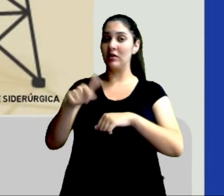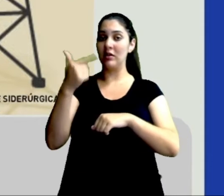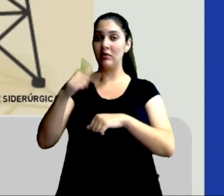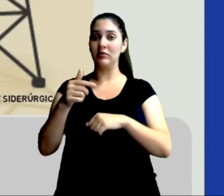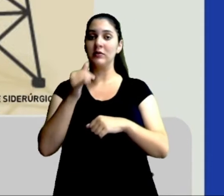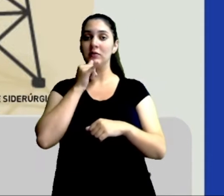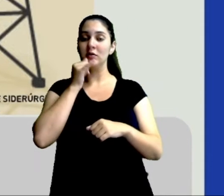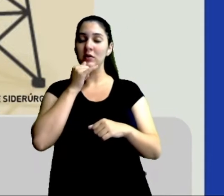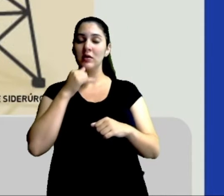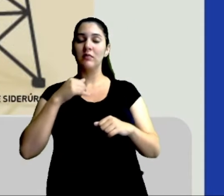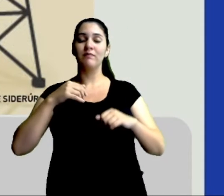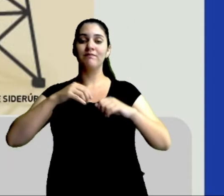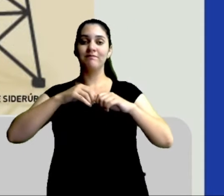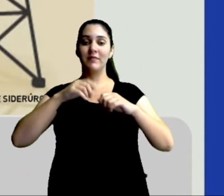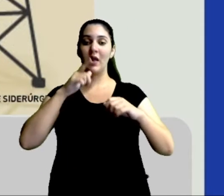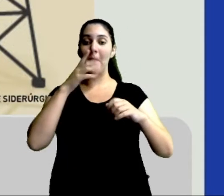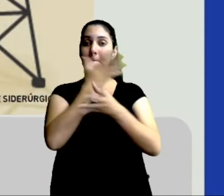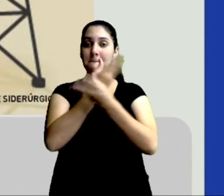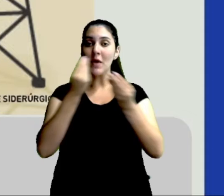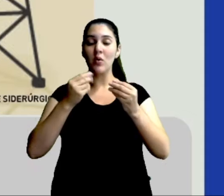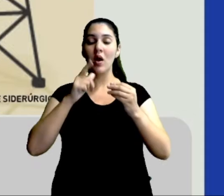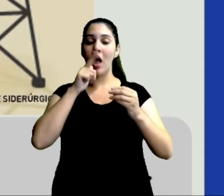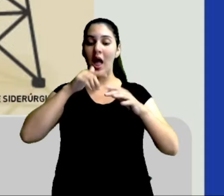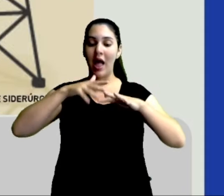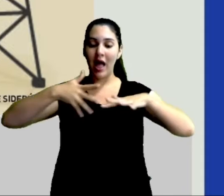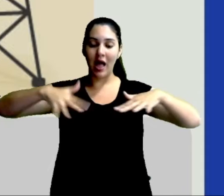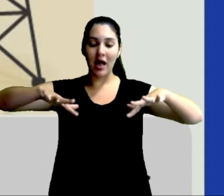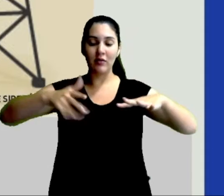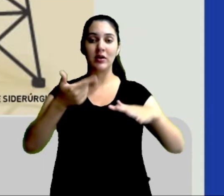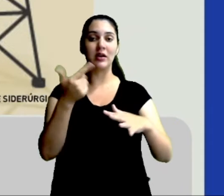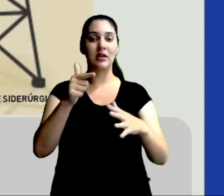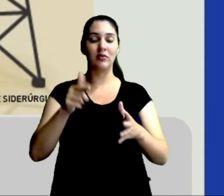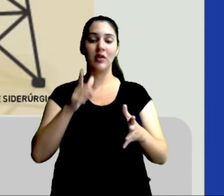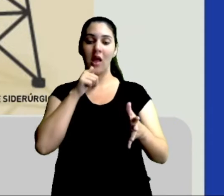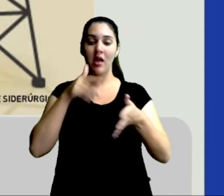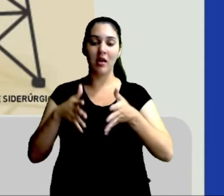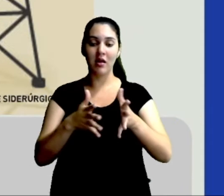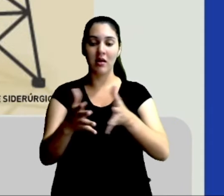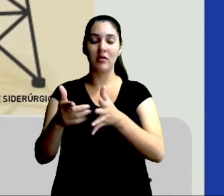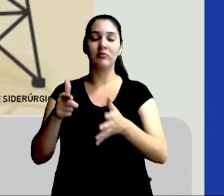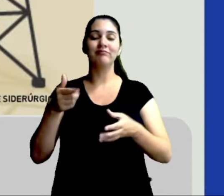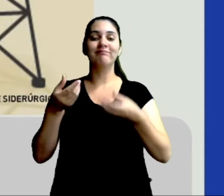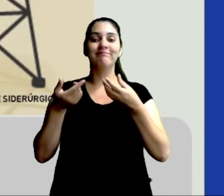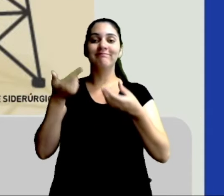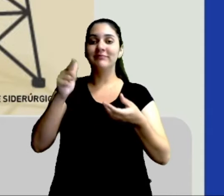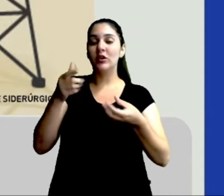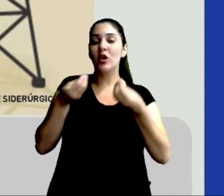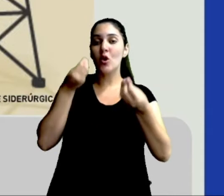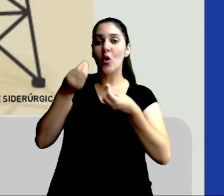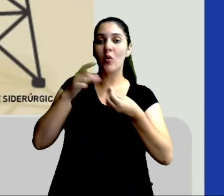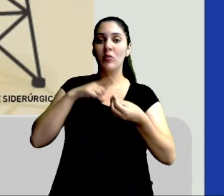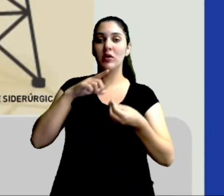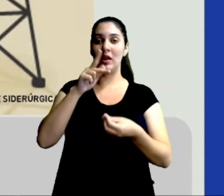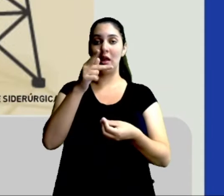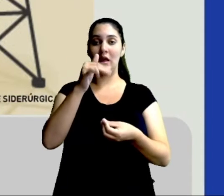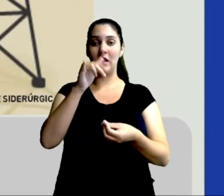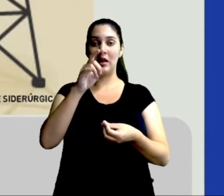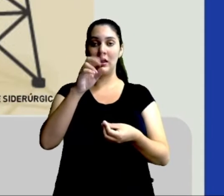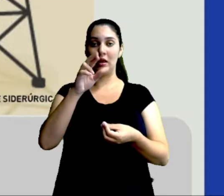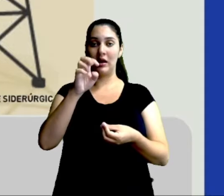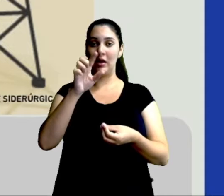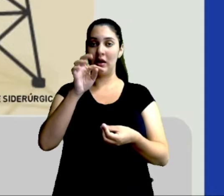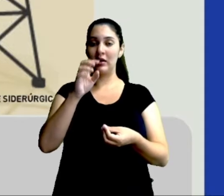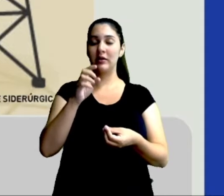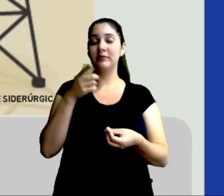grande fluxo hídrico de água, que não possuem muitos rios, que não têm condições de terem hidrelétricas, como o nosso país tem,